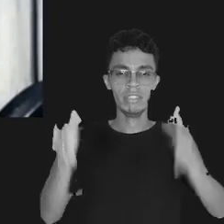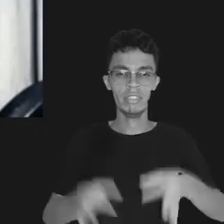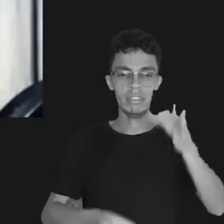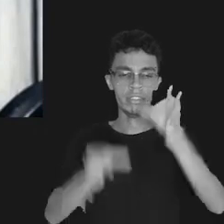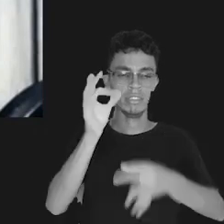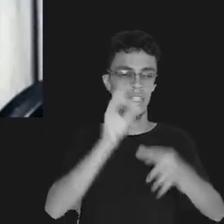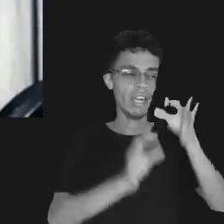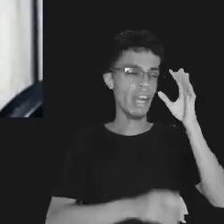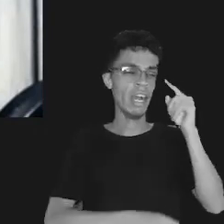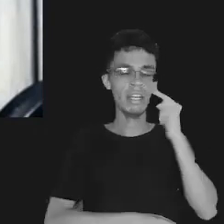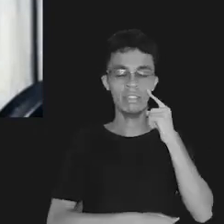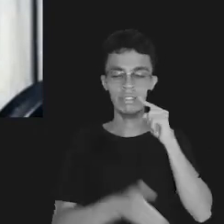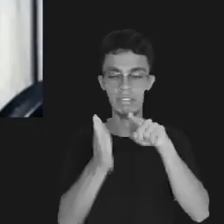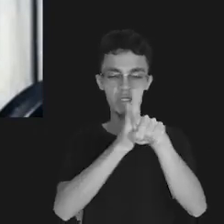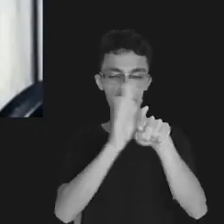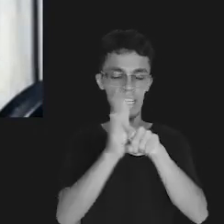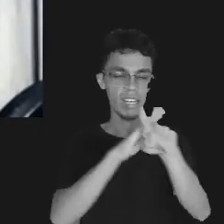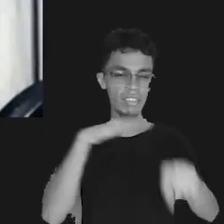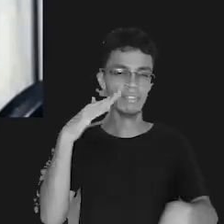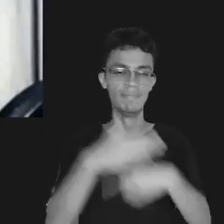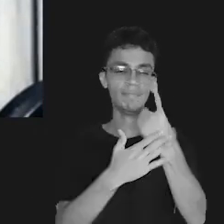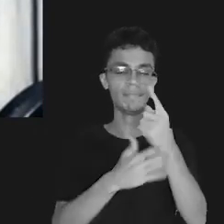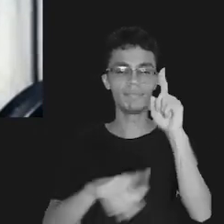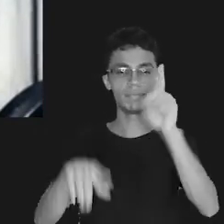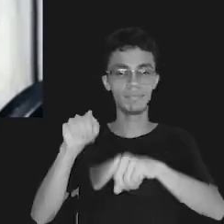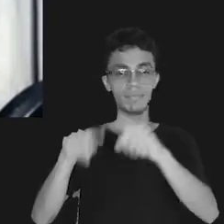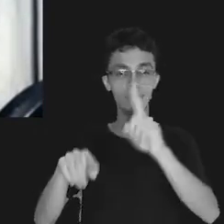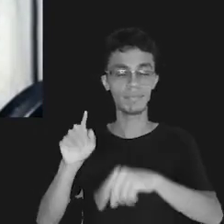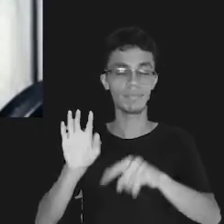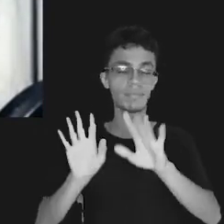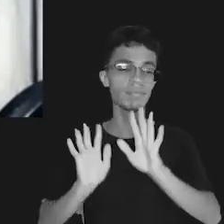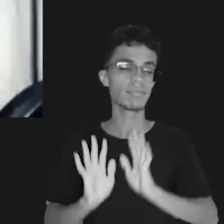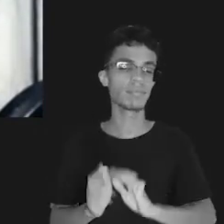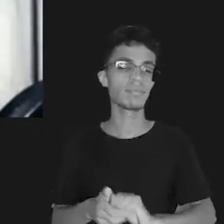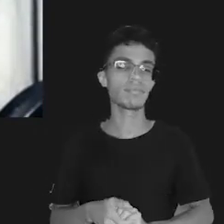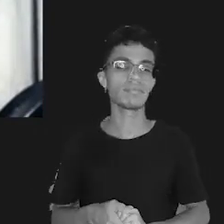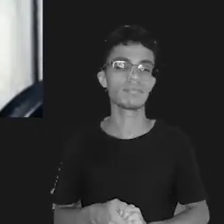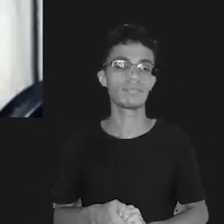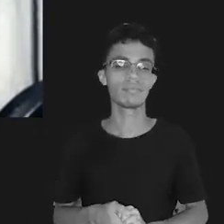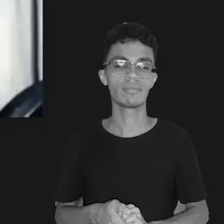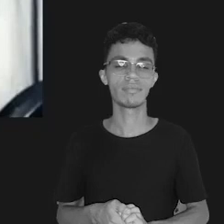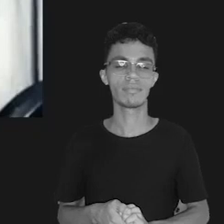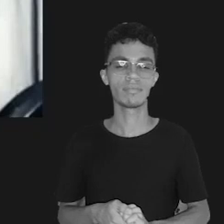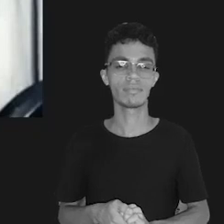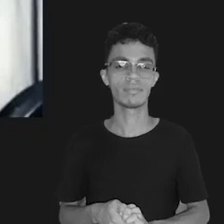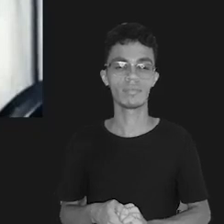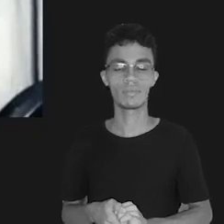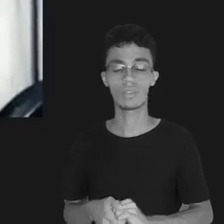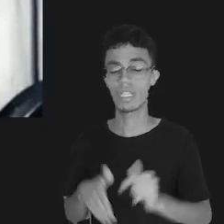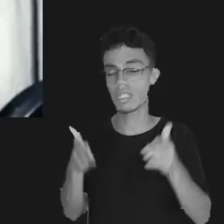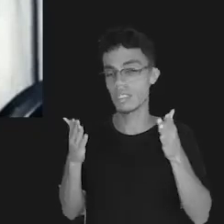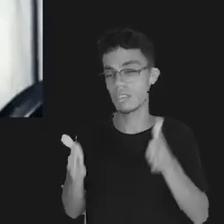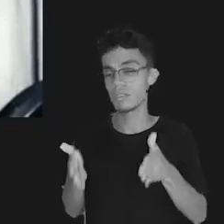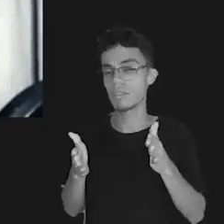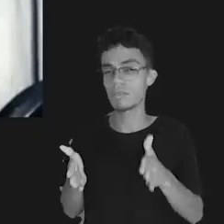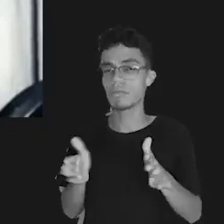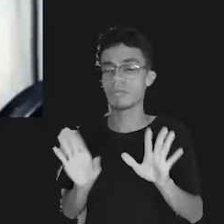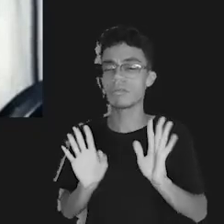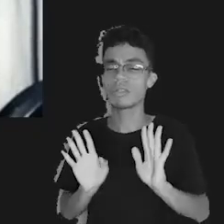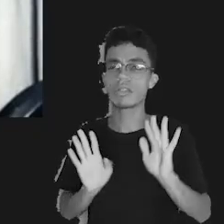e julga em primeira e única instância a matéria superveniente. No nosso caso, não seria